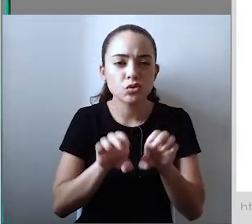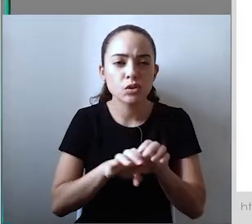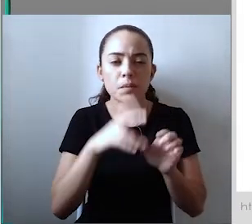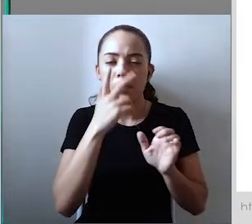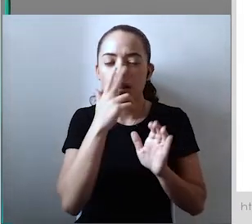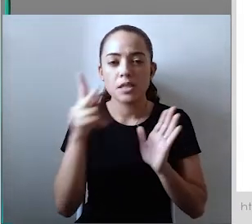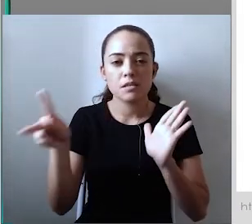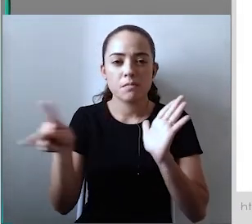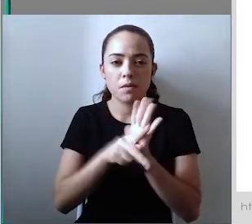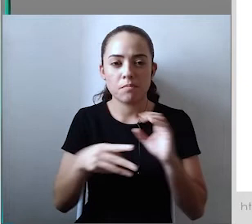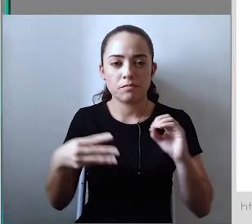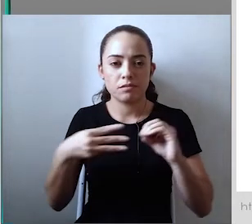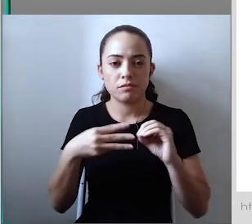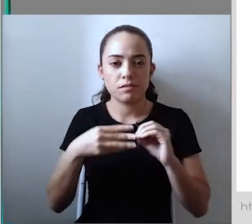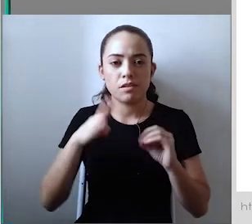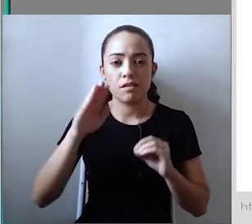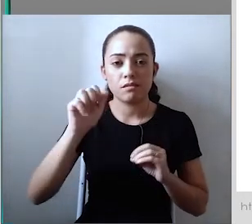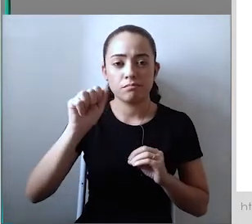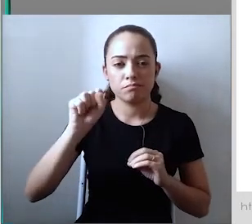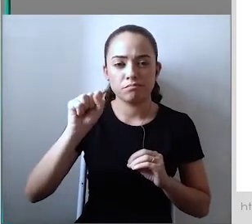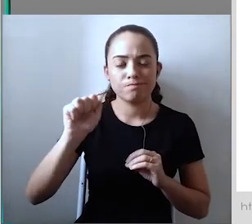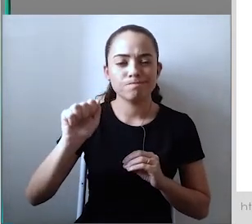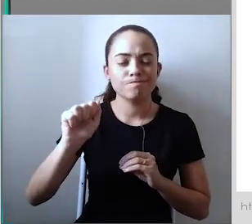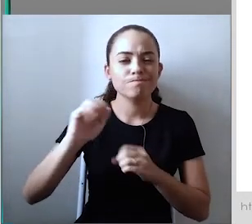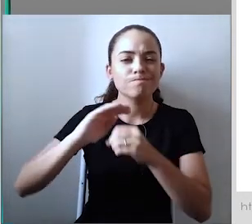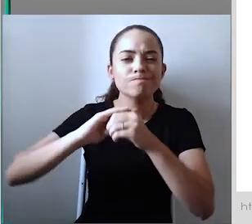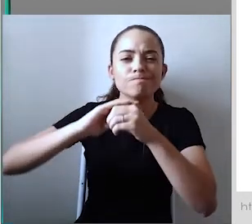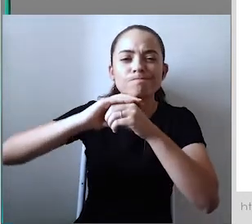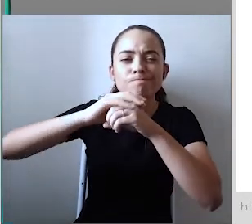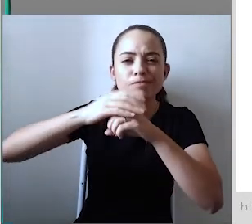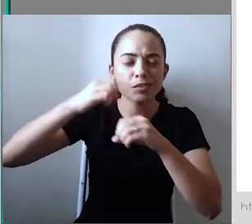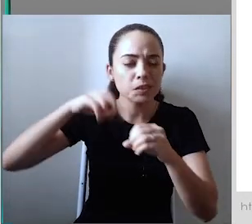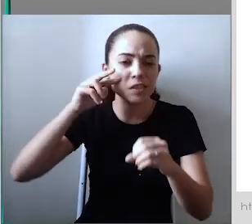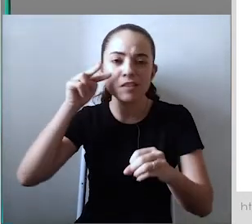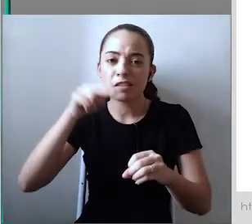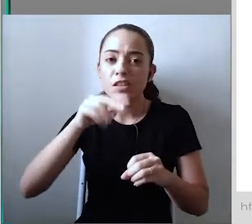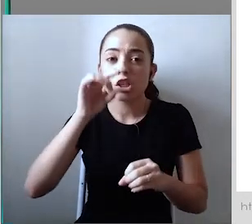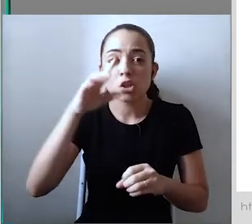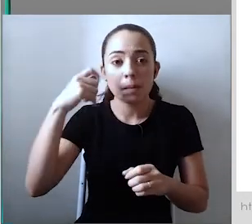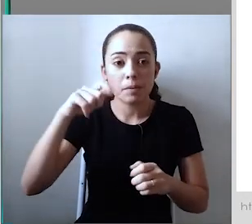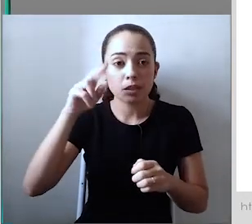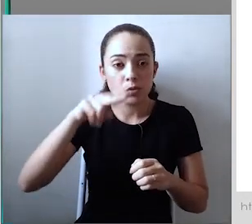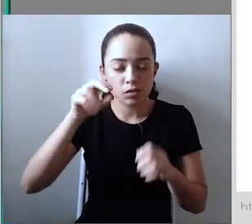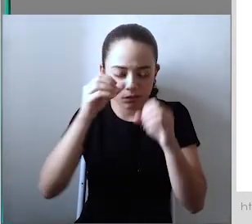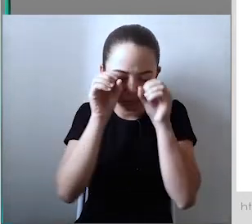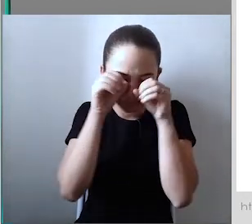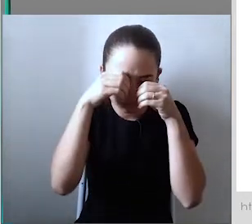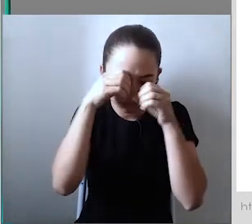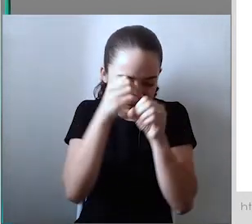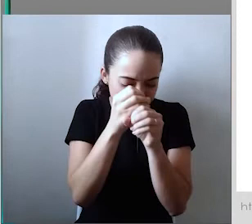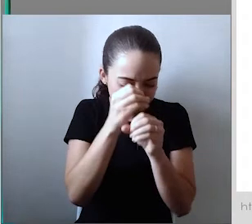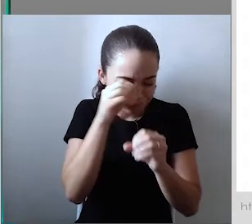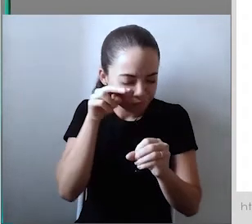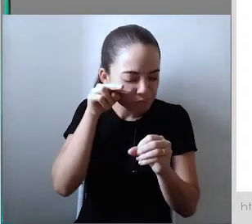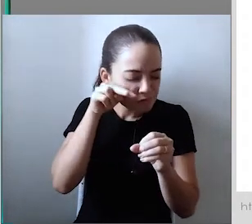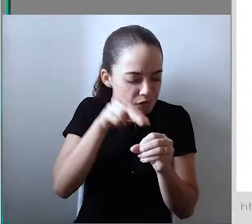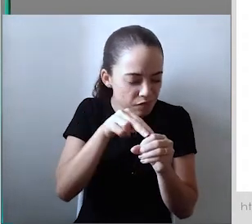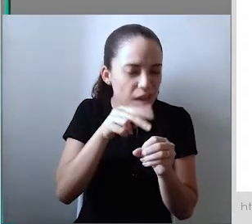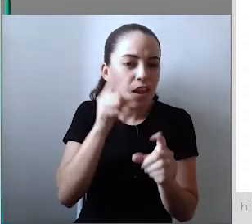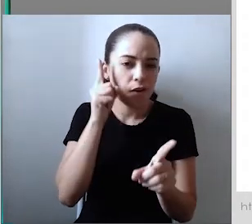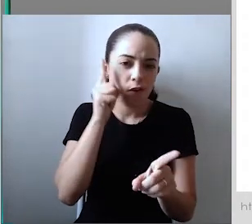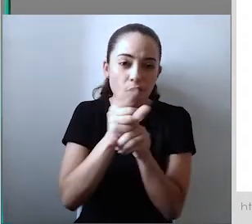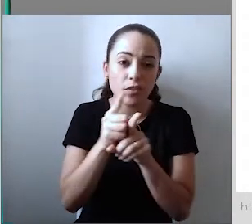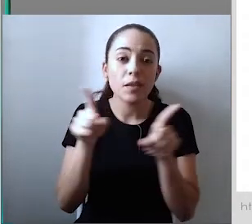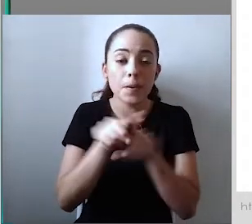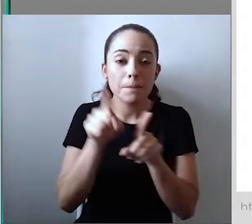relaciona-se com o domínio basal celular. Esta membrana é visível apenas ao microscópio óptico de luz, geralmente sob